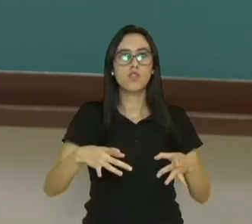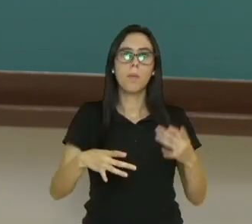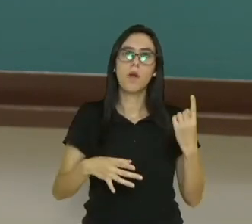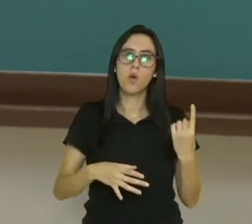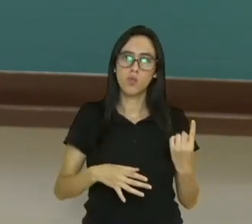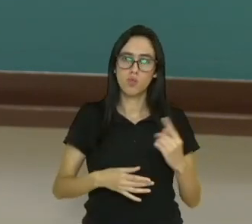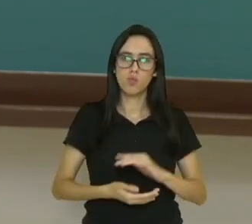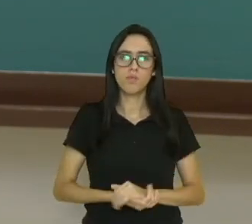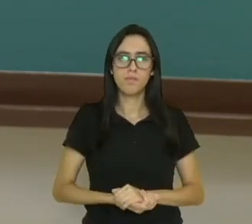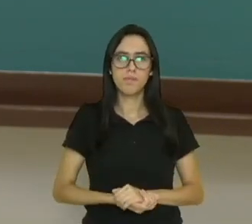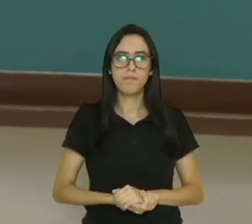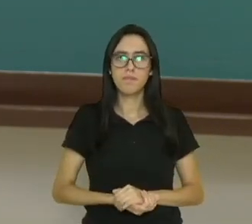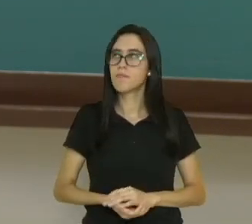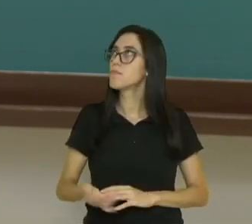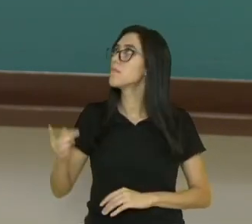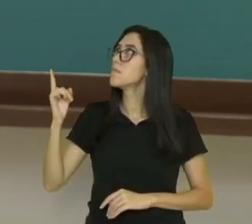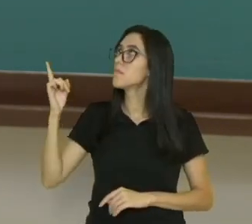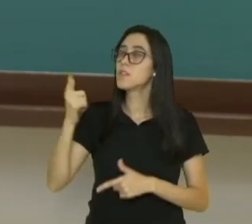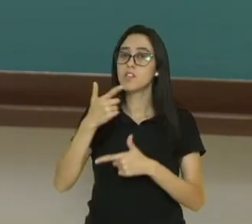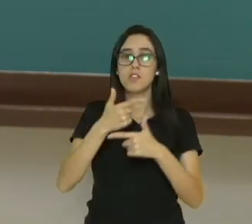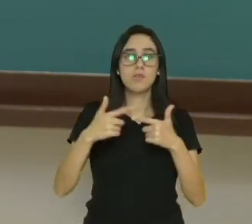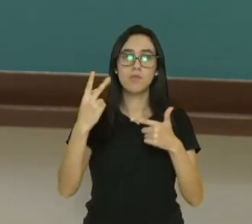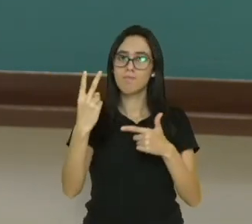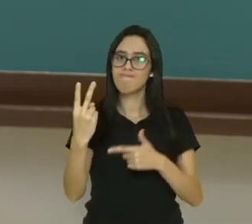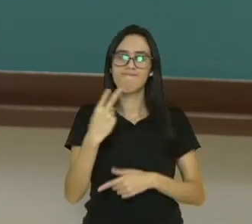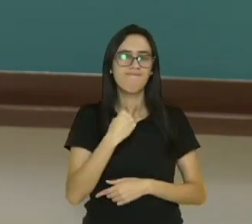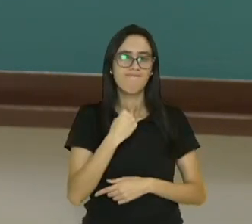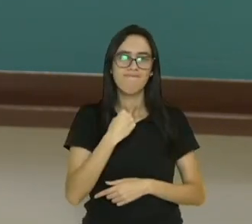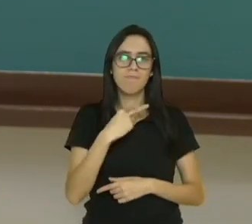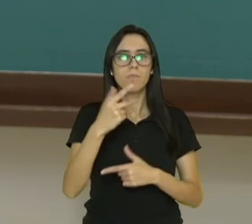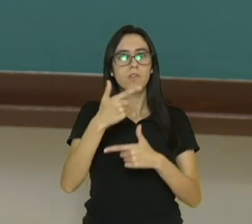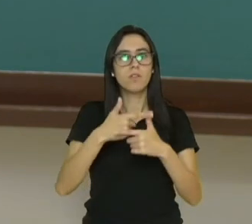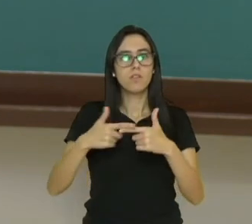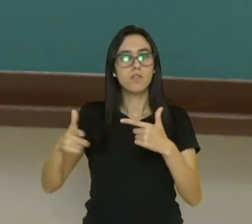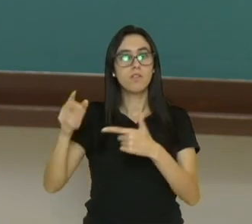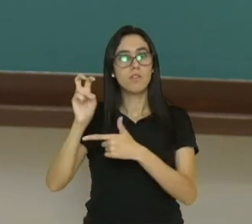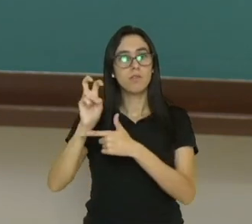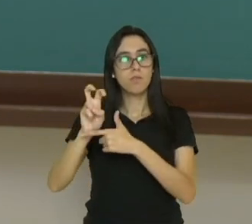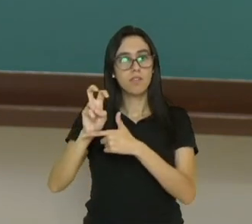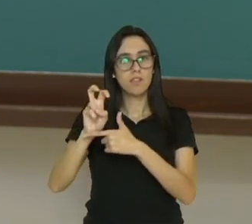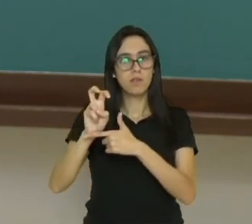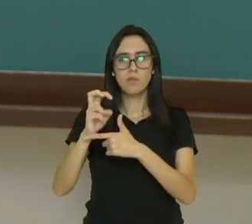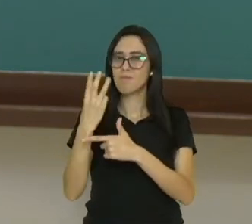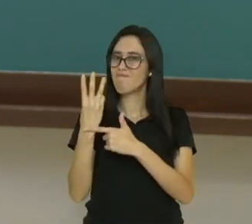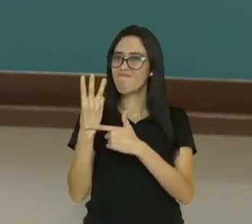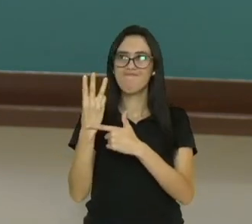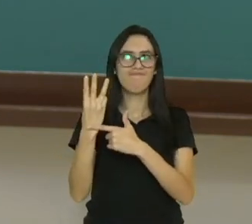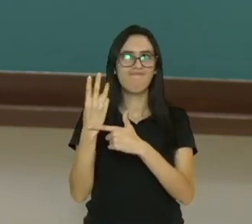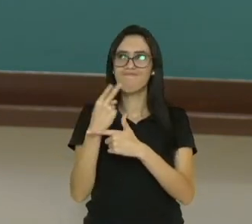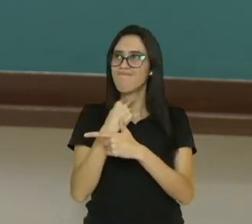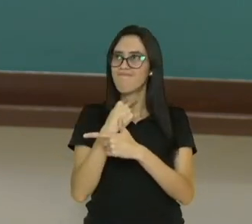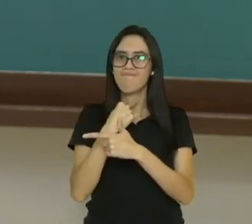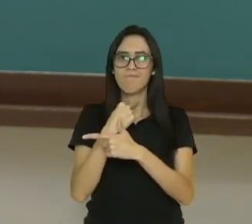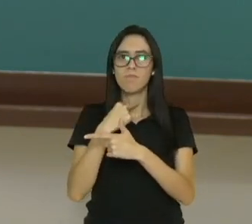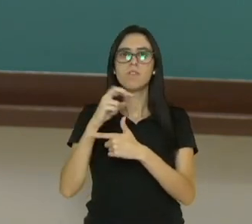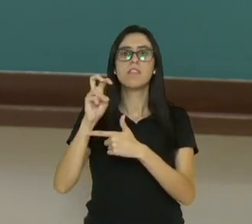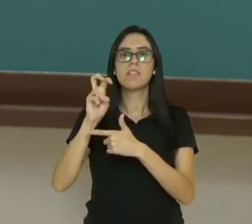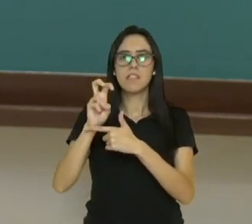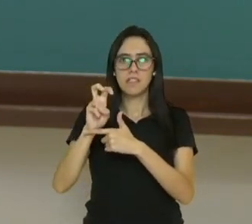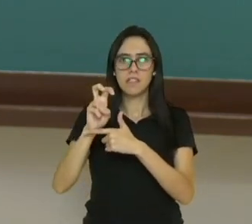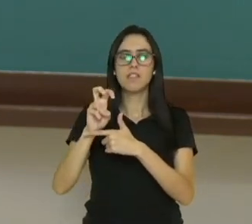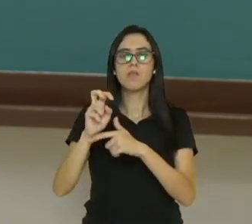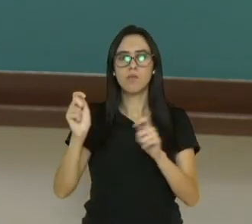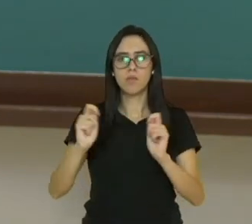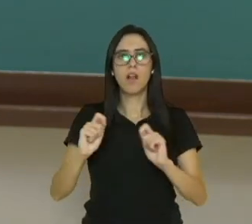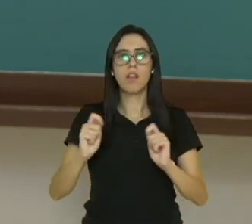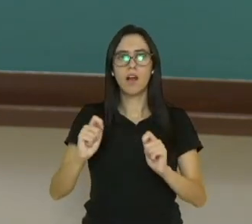Bom, agora sim eu não posso mais dividir por 2. 5 também não divide por 3. 5 é um número primo, só divide por ele